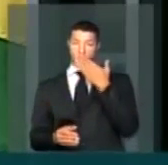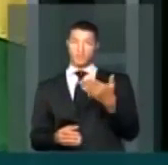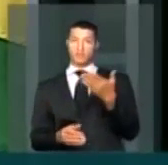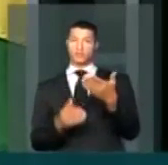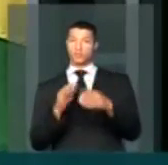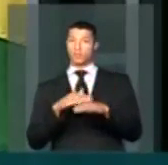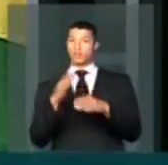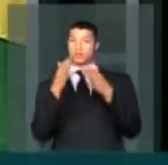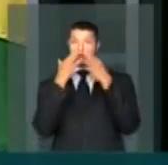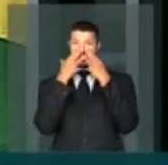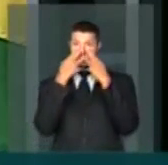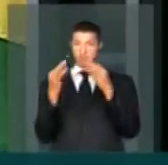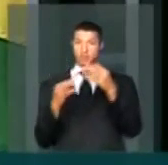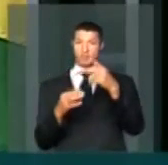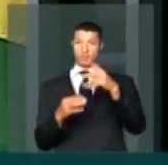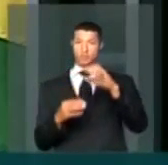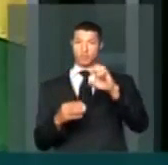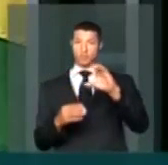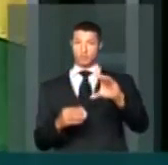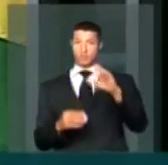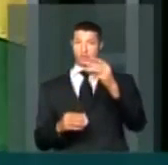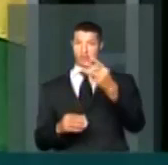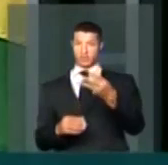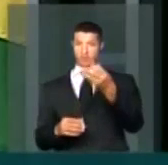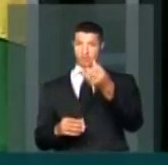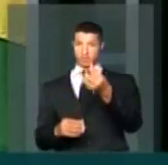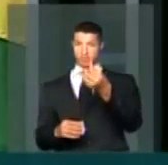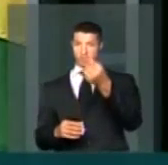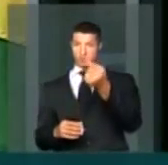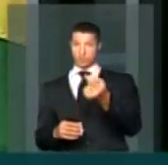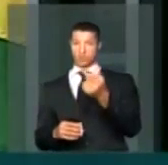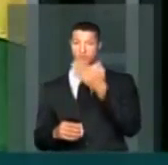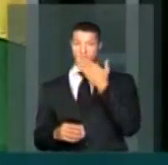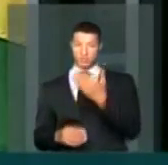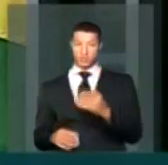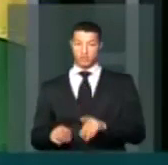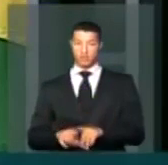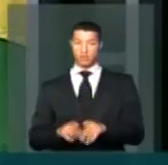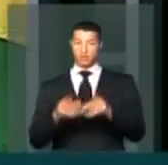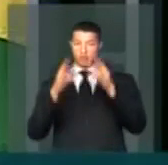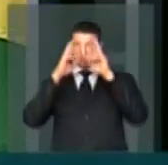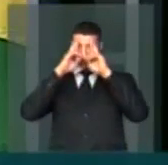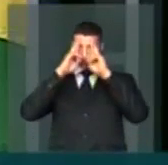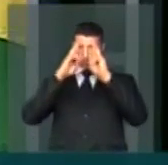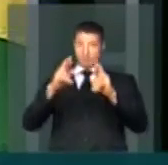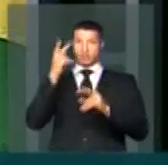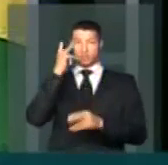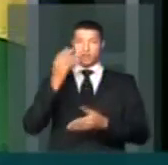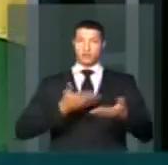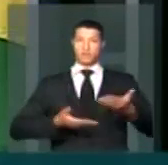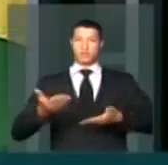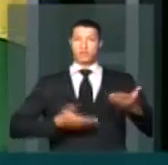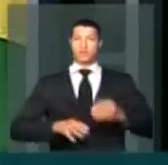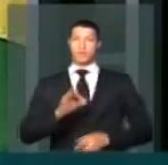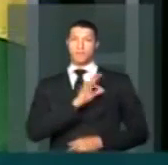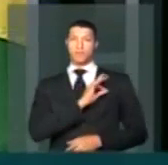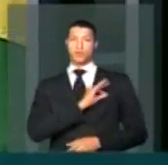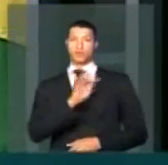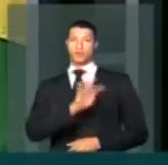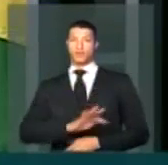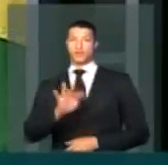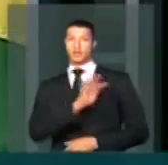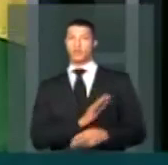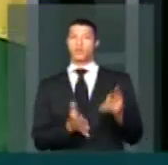de atenção à PEC 361. Invoco mais respeito para os servidores da Polícia Federal,